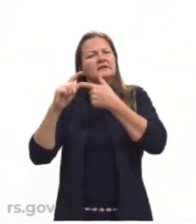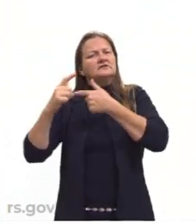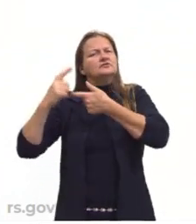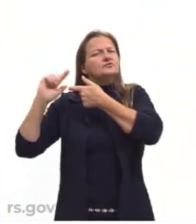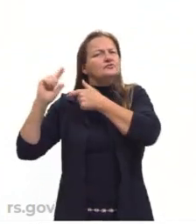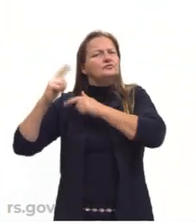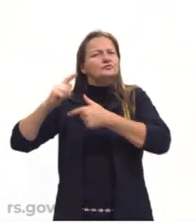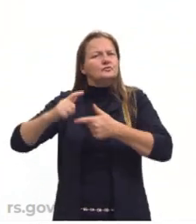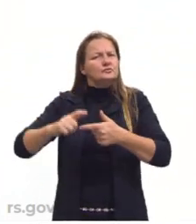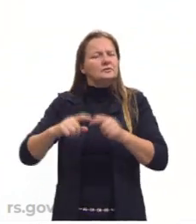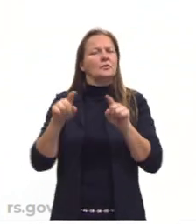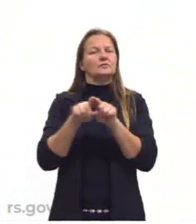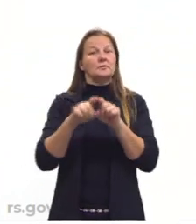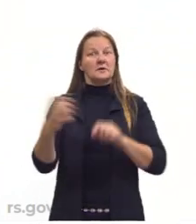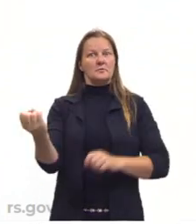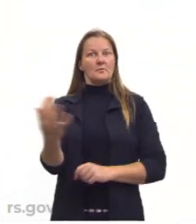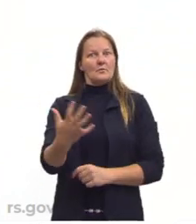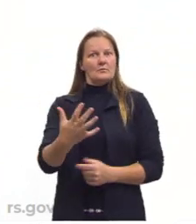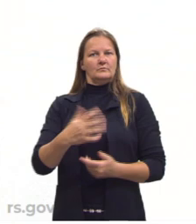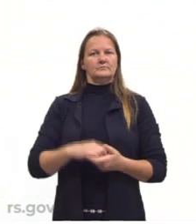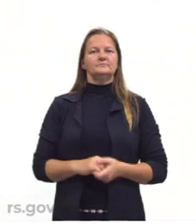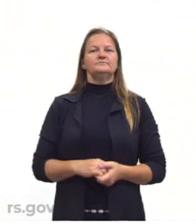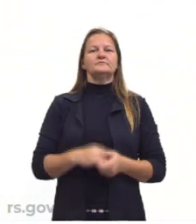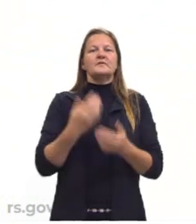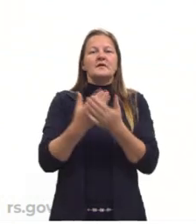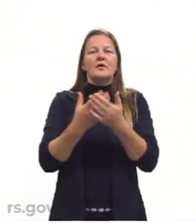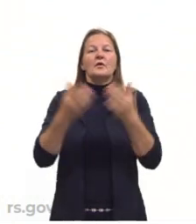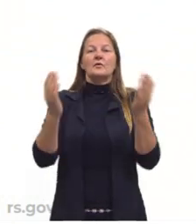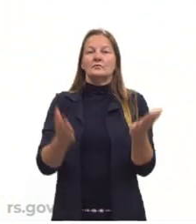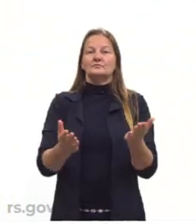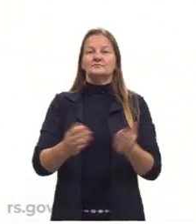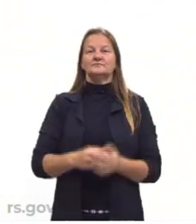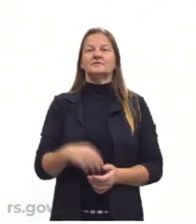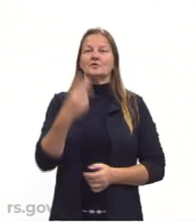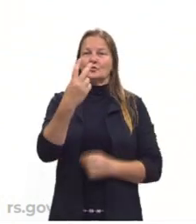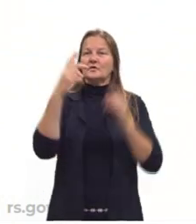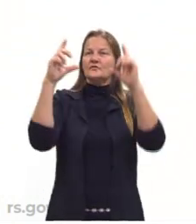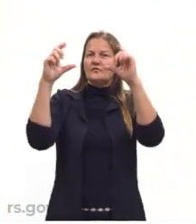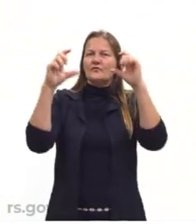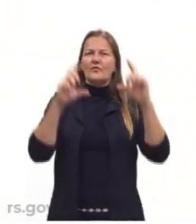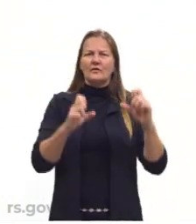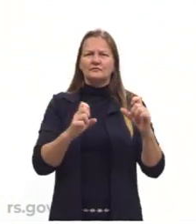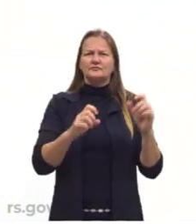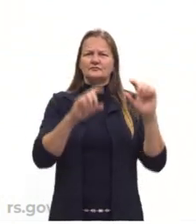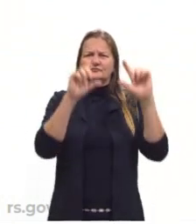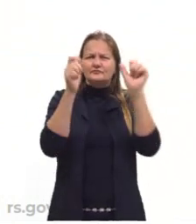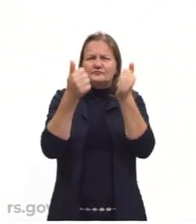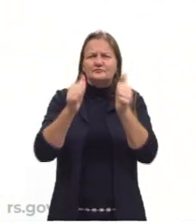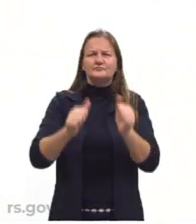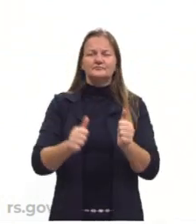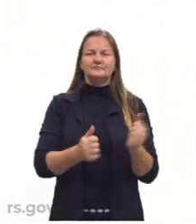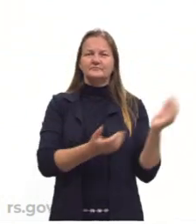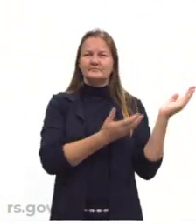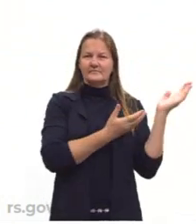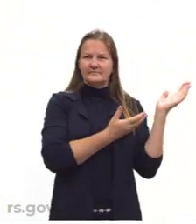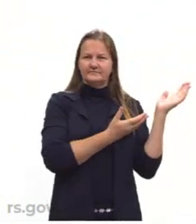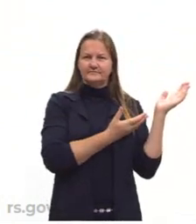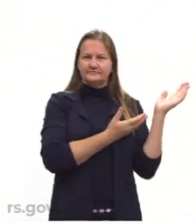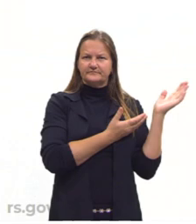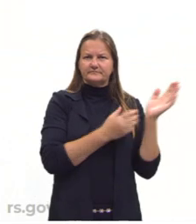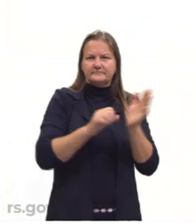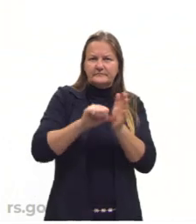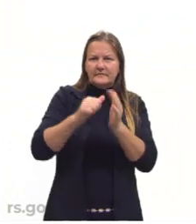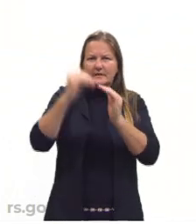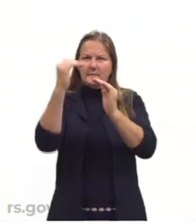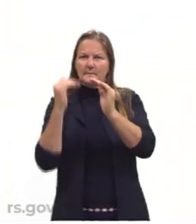vamos ficar com a nossa aulinha de hoje tá E aí eu trago duas imagens aqui para vocês né A primeira aqui debaixo um agricultor